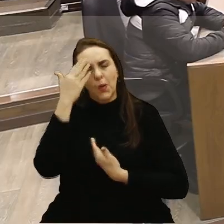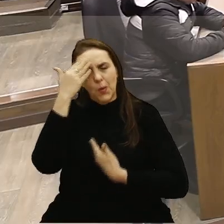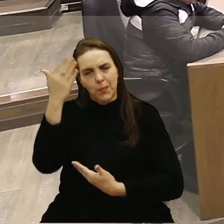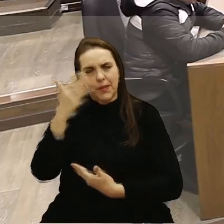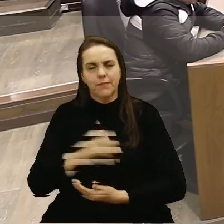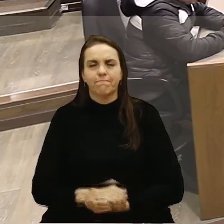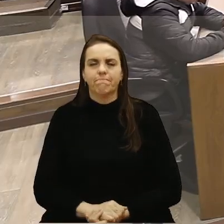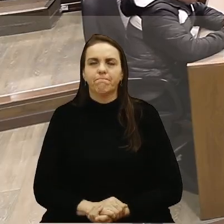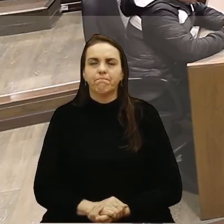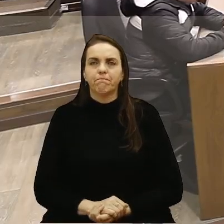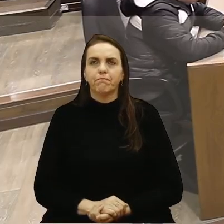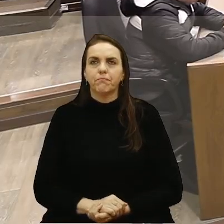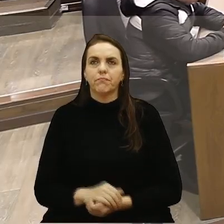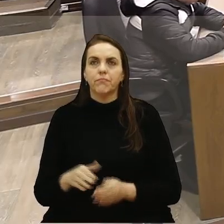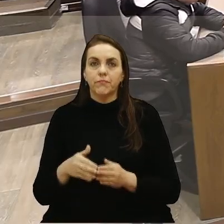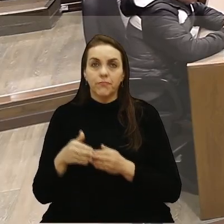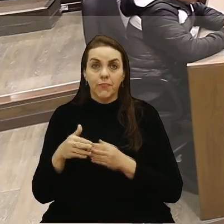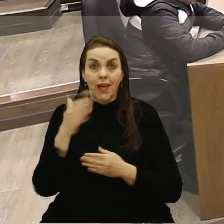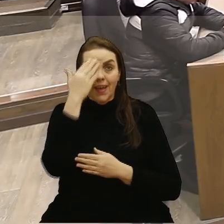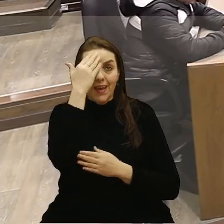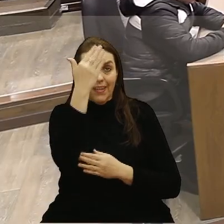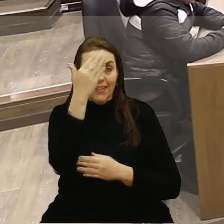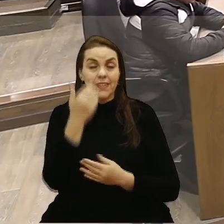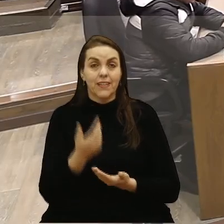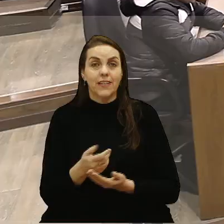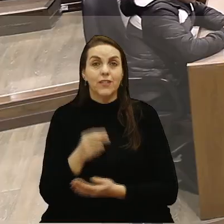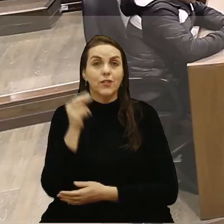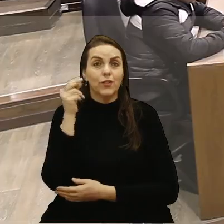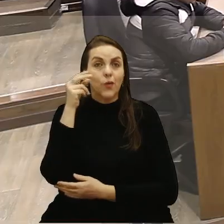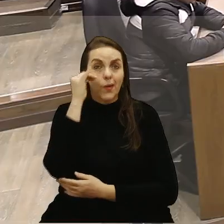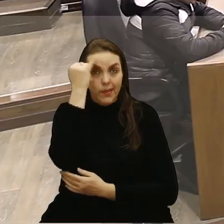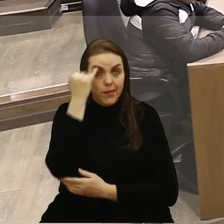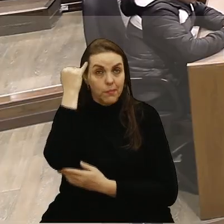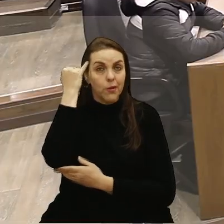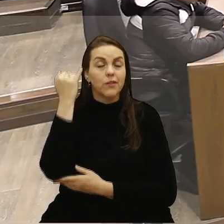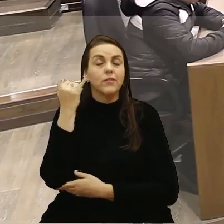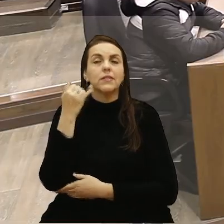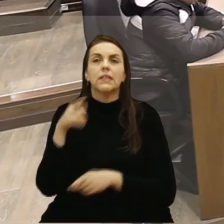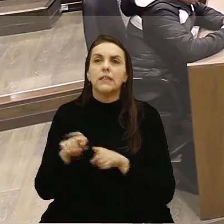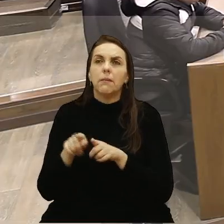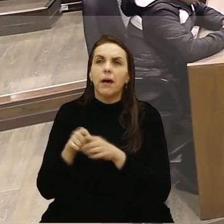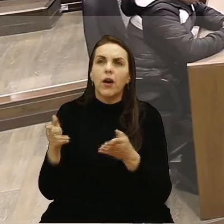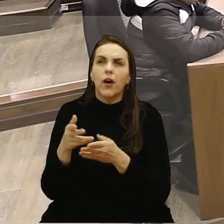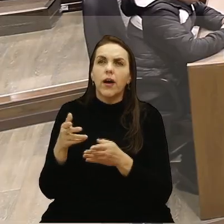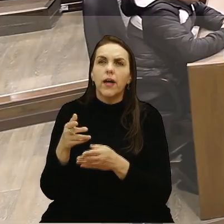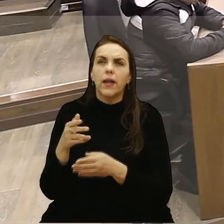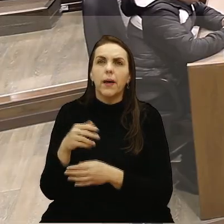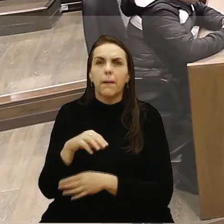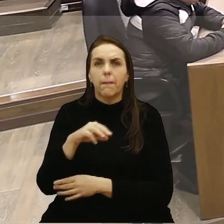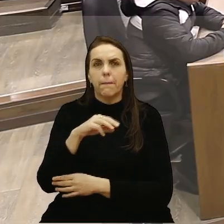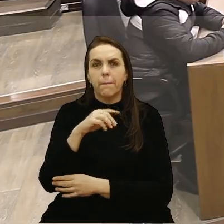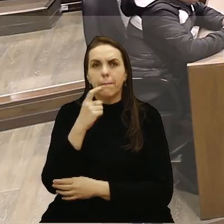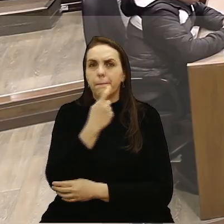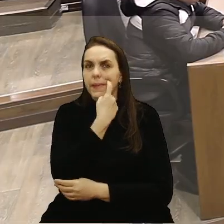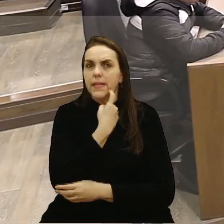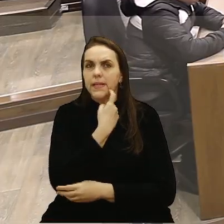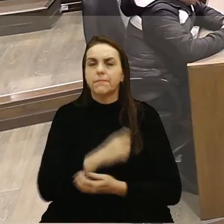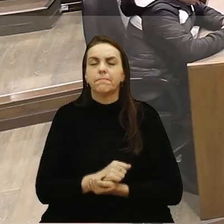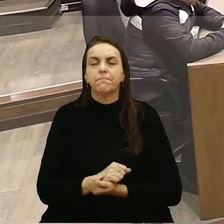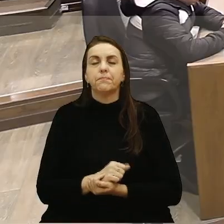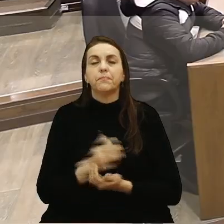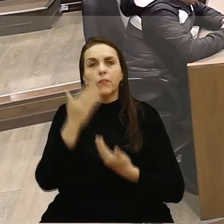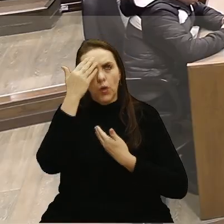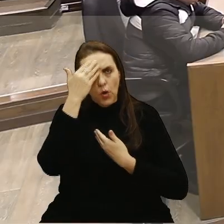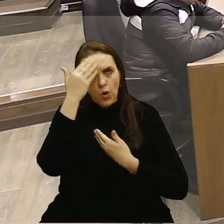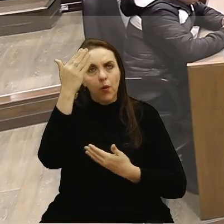vereador. Agradeço vossa palavra, vereador D'Ambrossi. O seu parte, vereador Petrini. Obrigado,